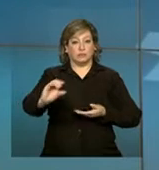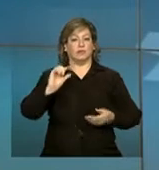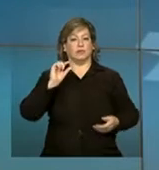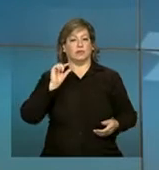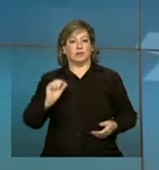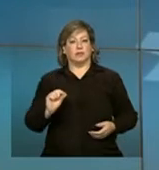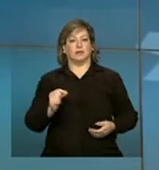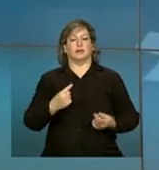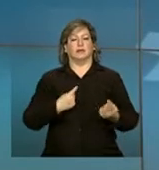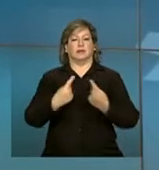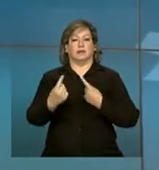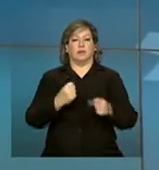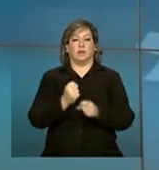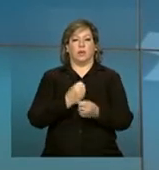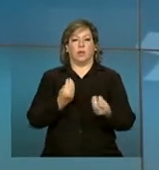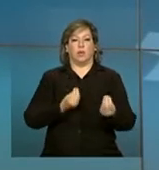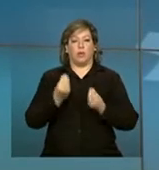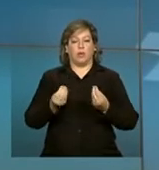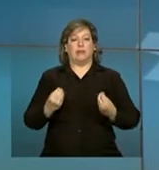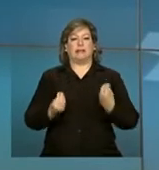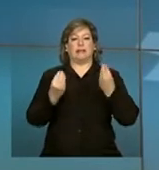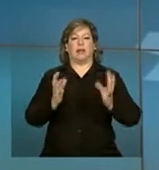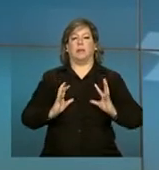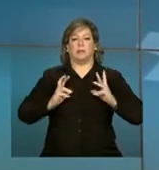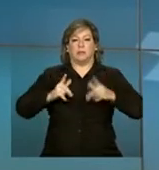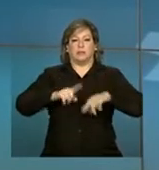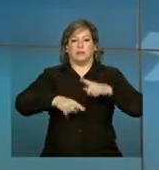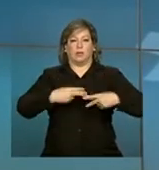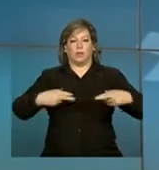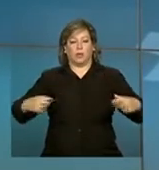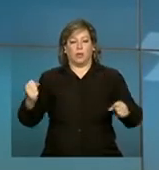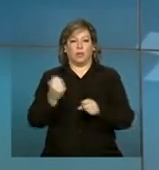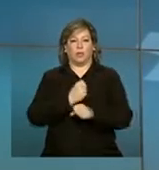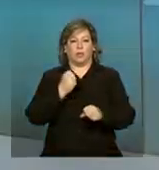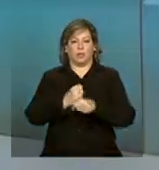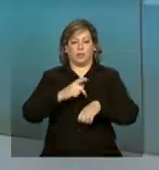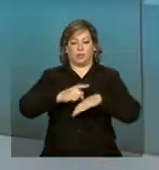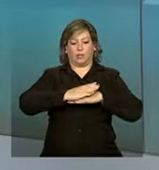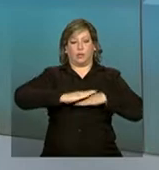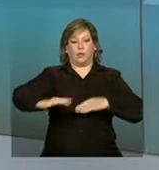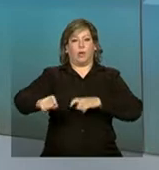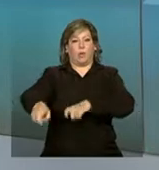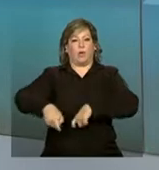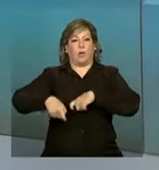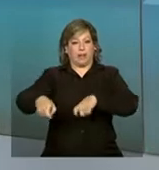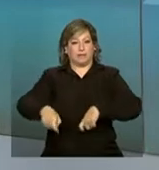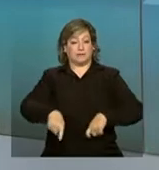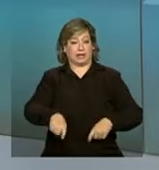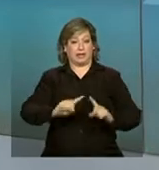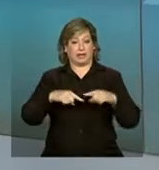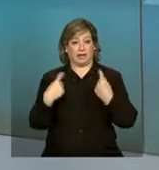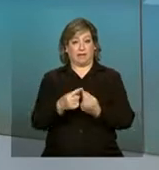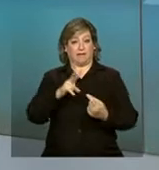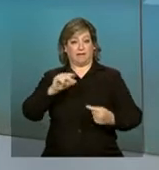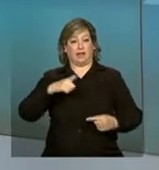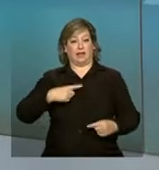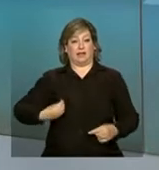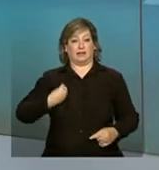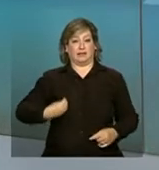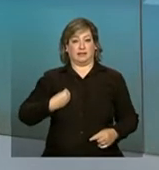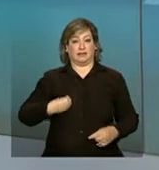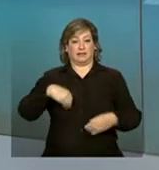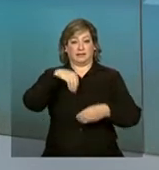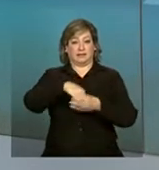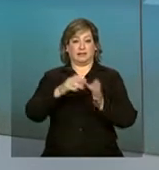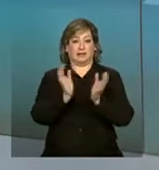mobilidade urbana e entregar máquinas para recuperação de estradas rurais. A cerimônia vai ser realizada na Assembleia